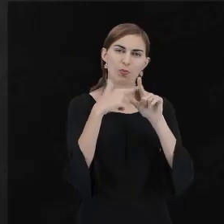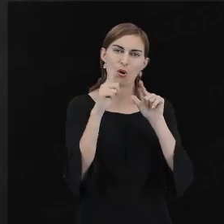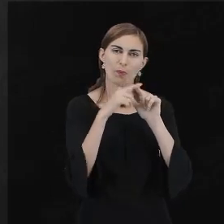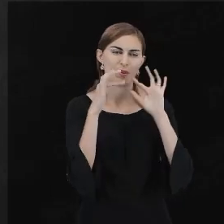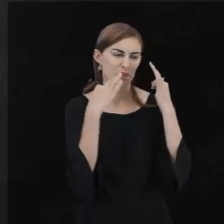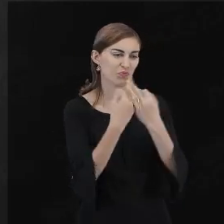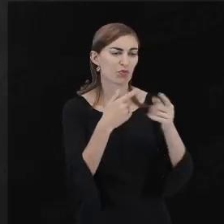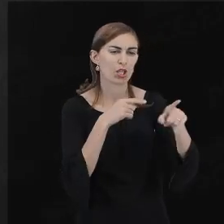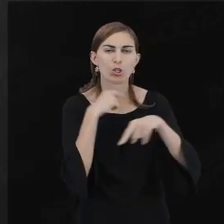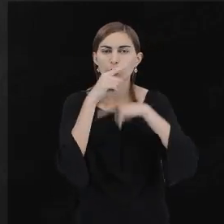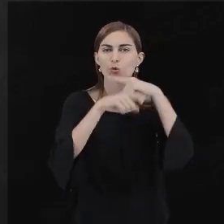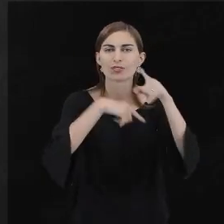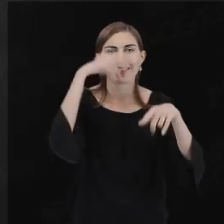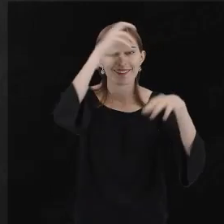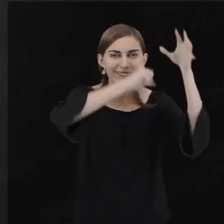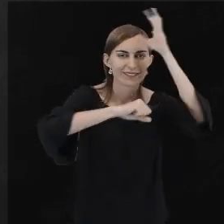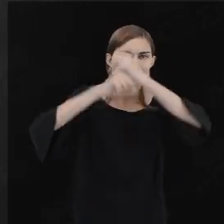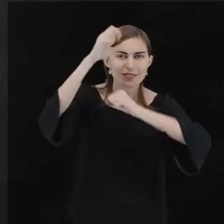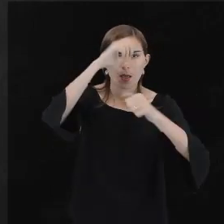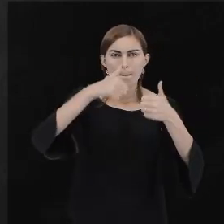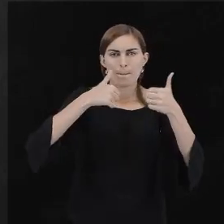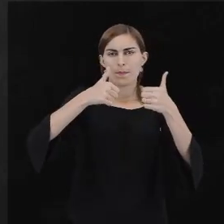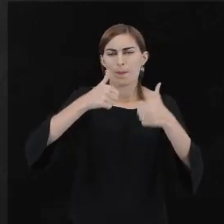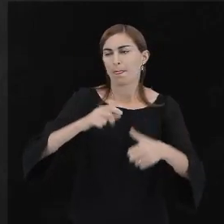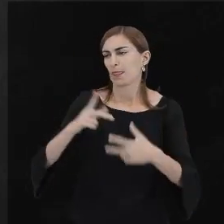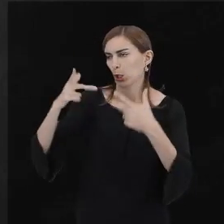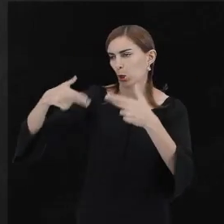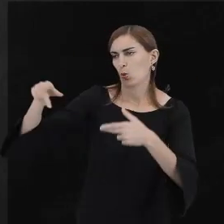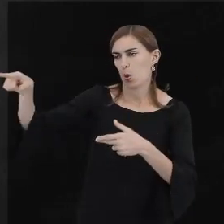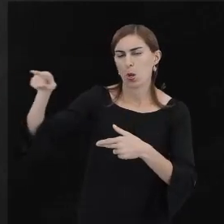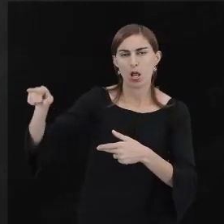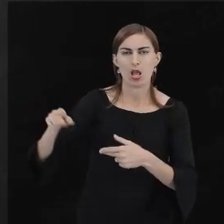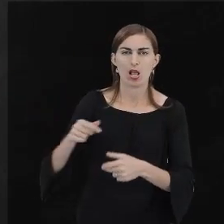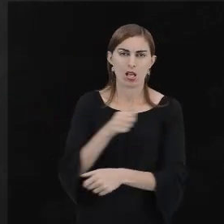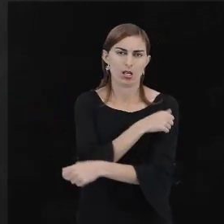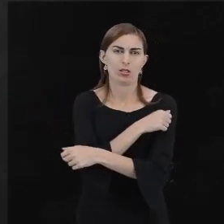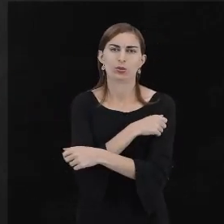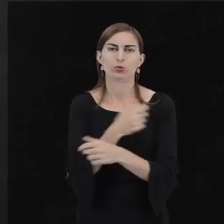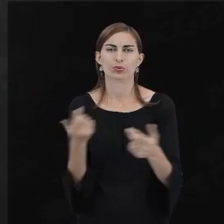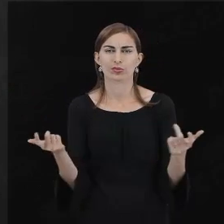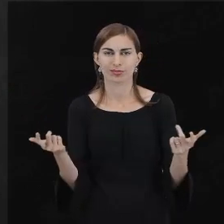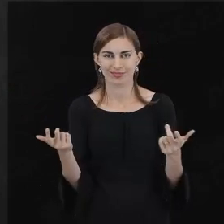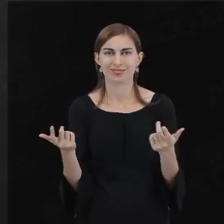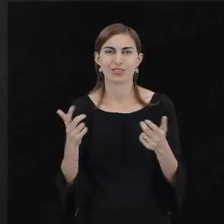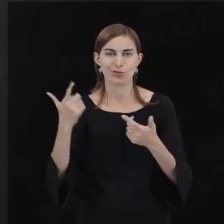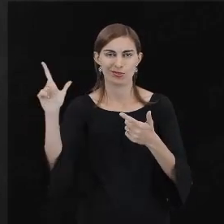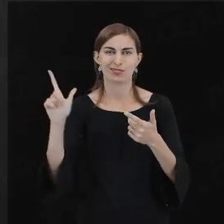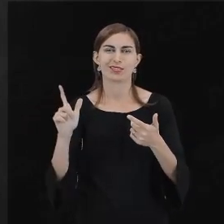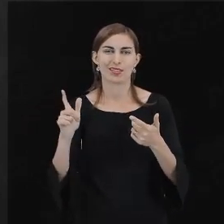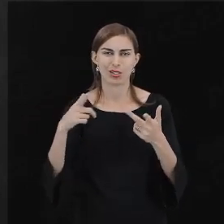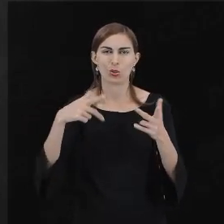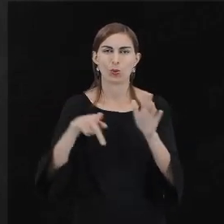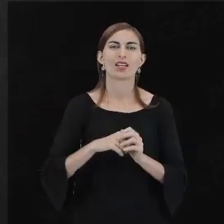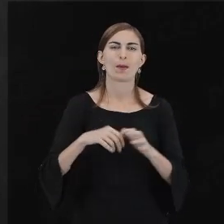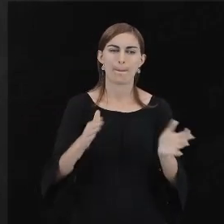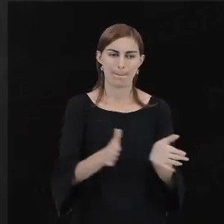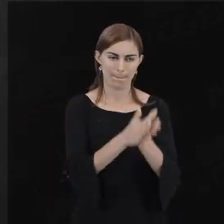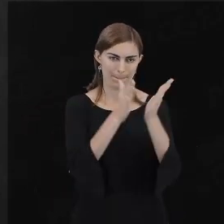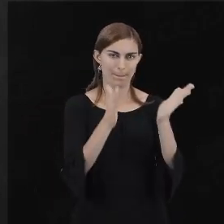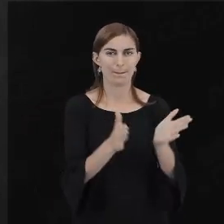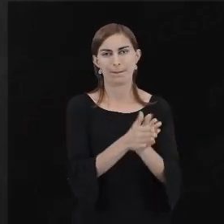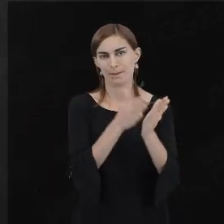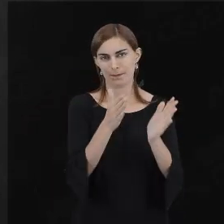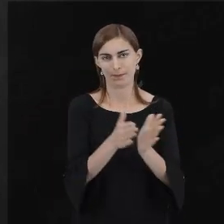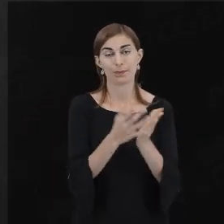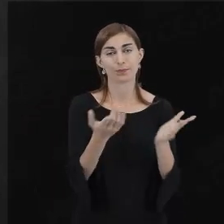organização, eles não aprendessem como um reflexo dessa patologia que chegava à